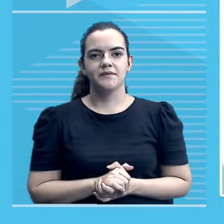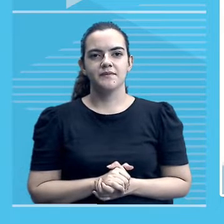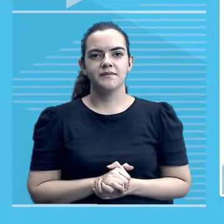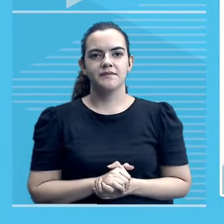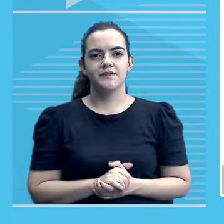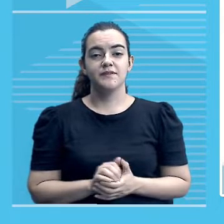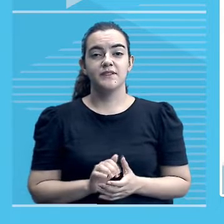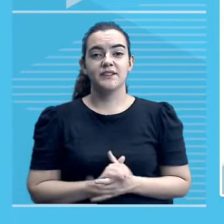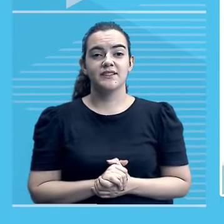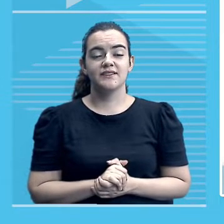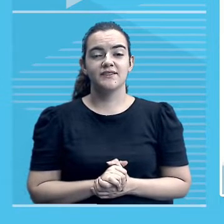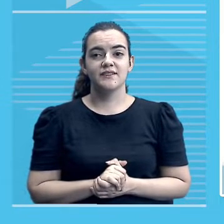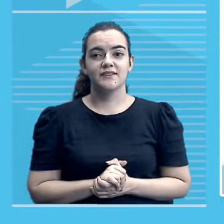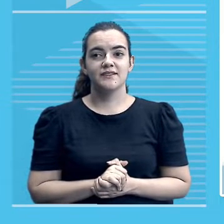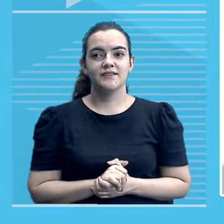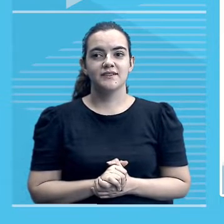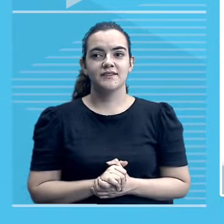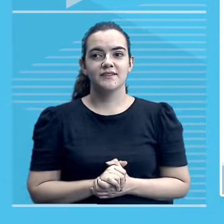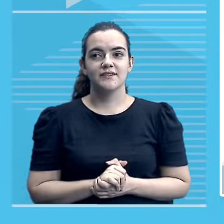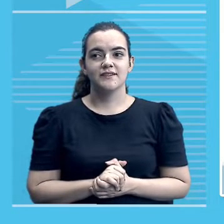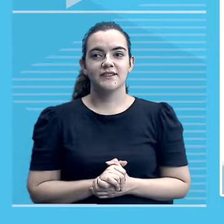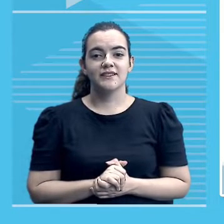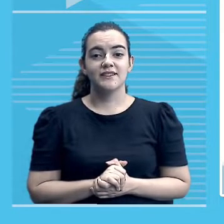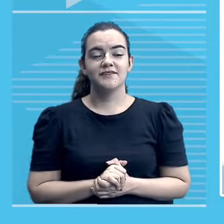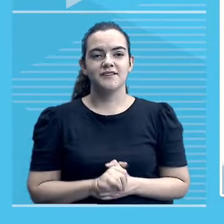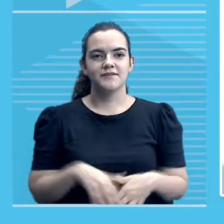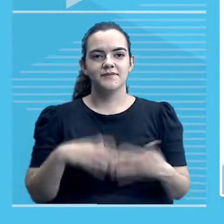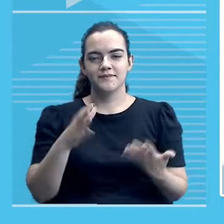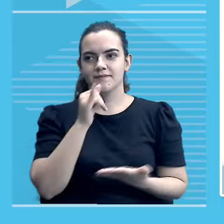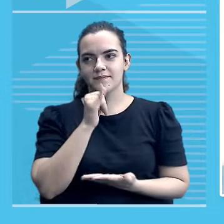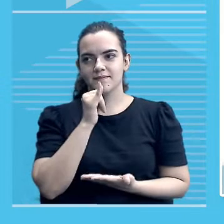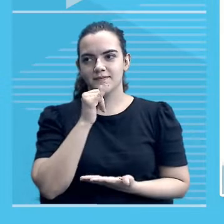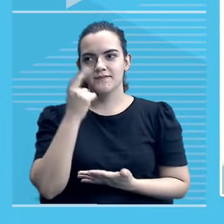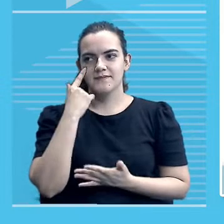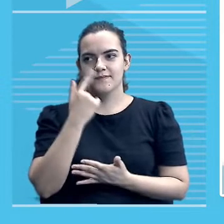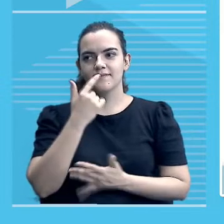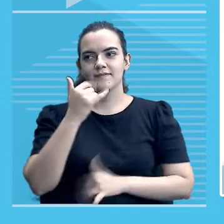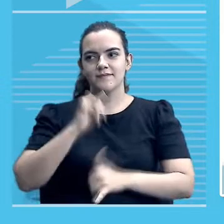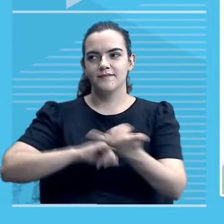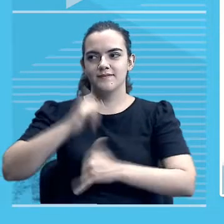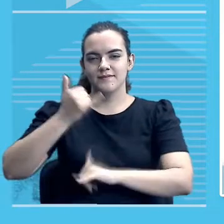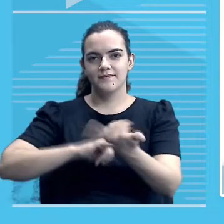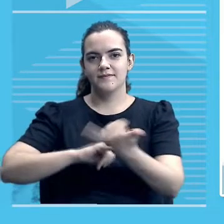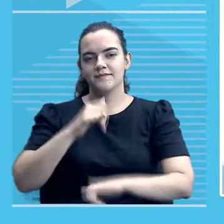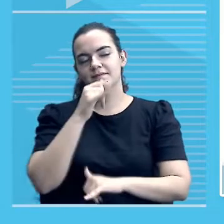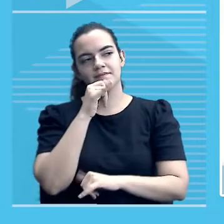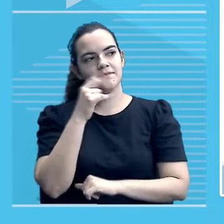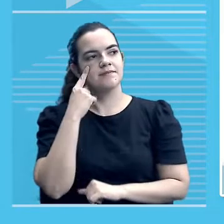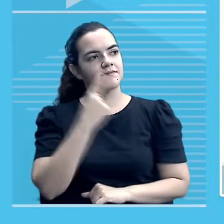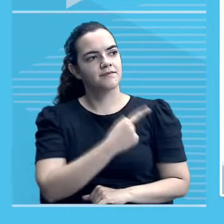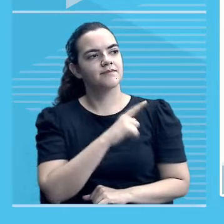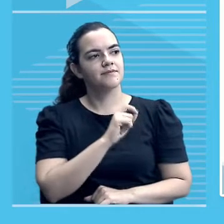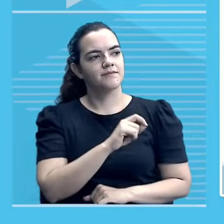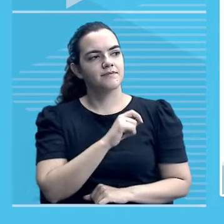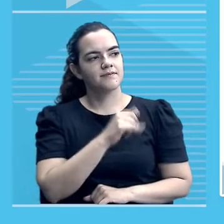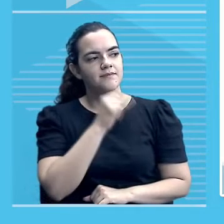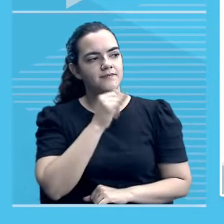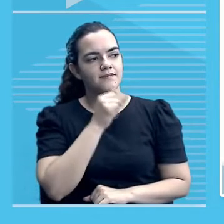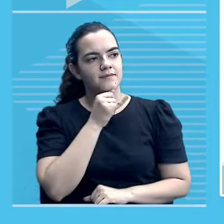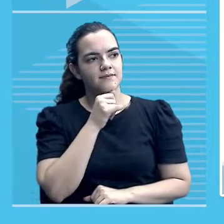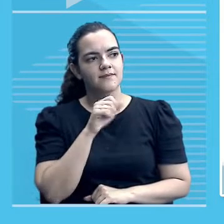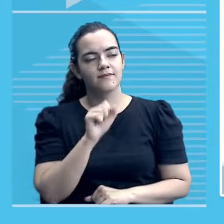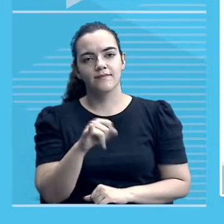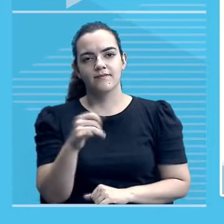Conceito de sal é toda substância que em solução aquosa sofre aí